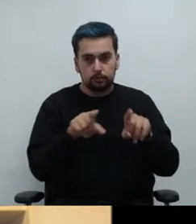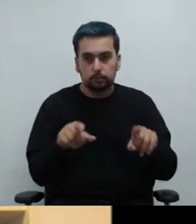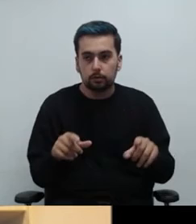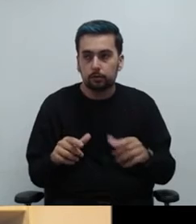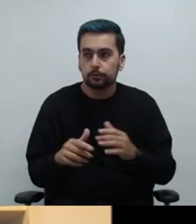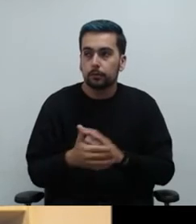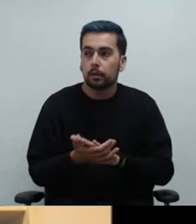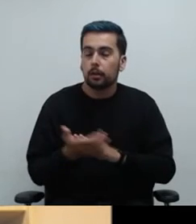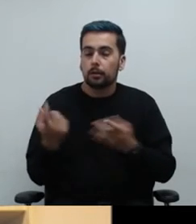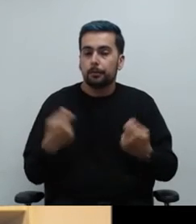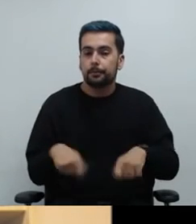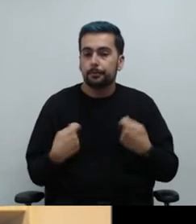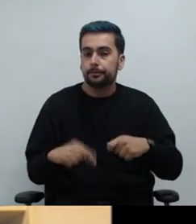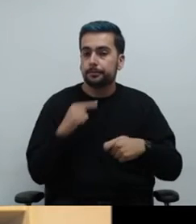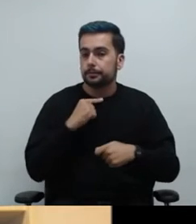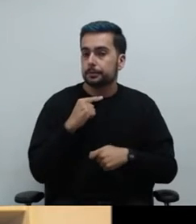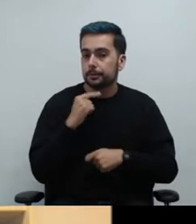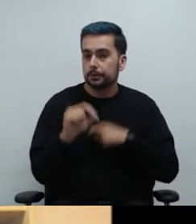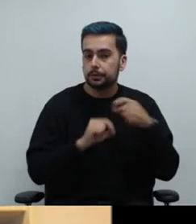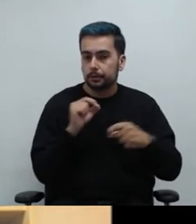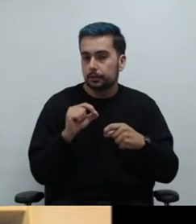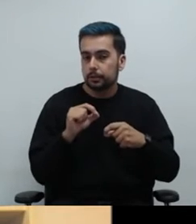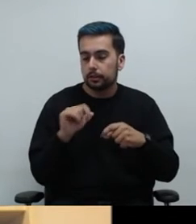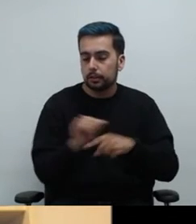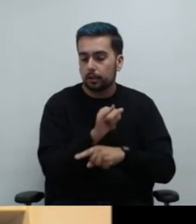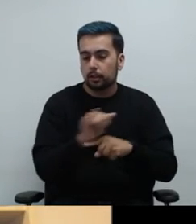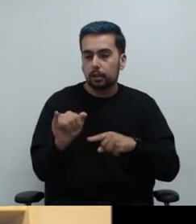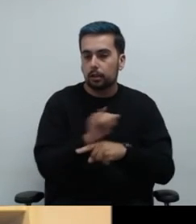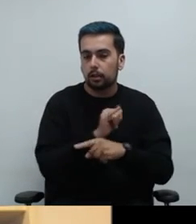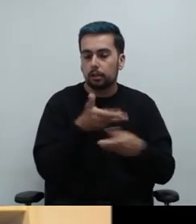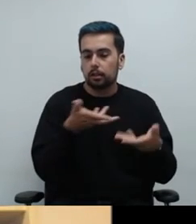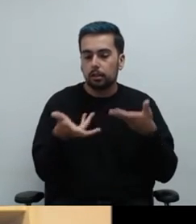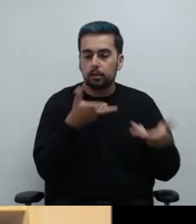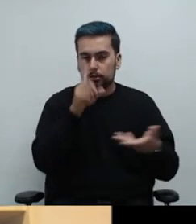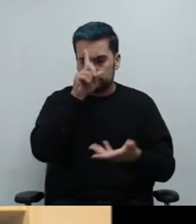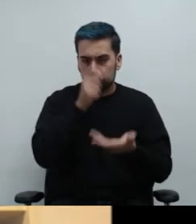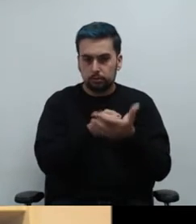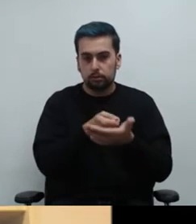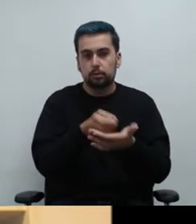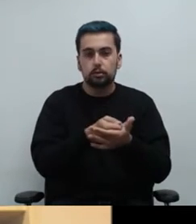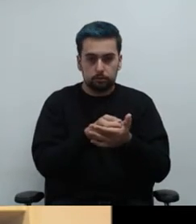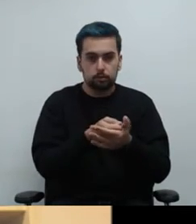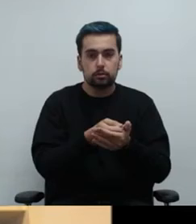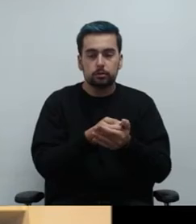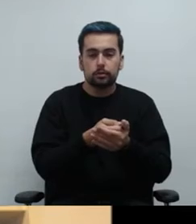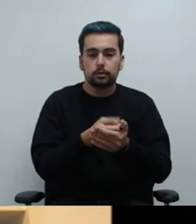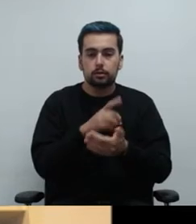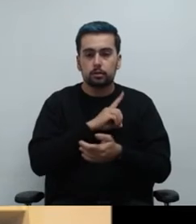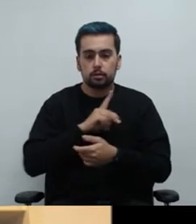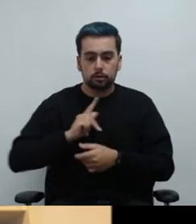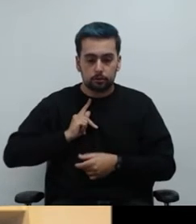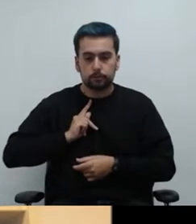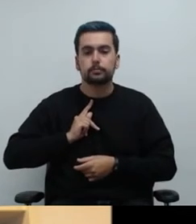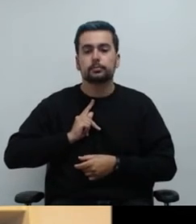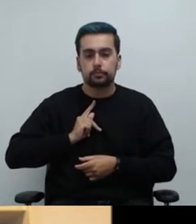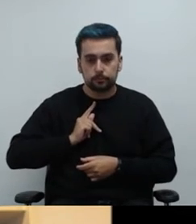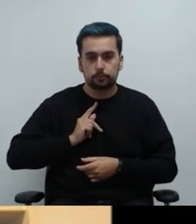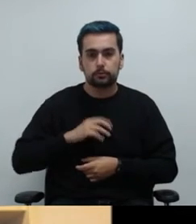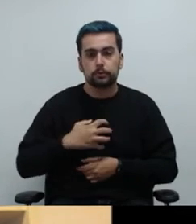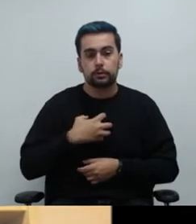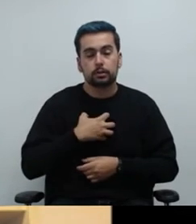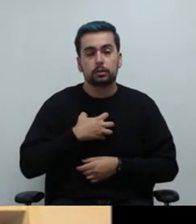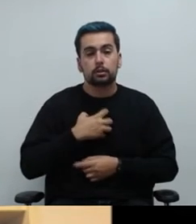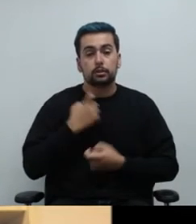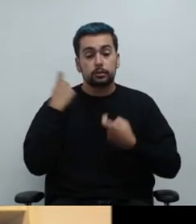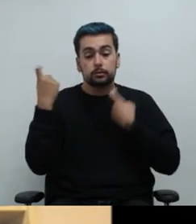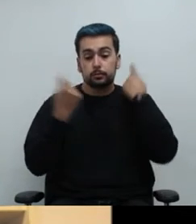racial devem ser tidos como instrumentos de ação afirmativa pelas defensorias públicas, de modo